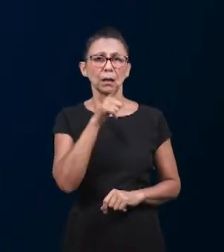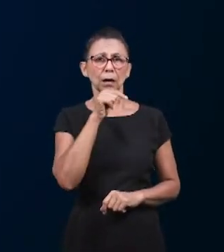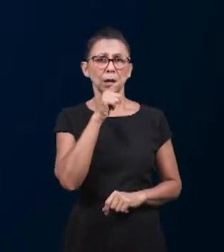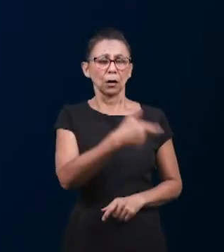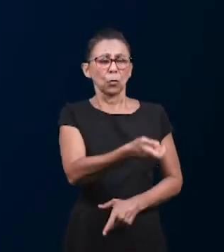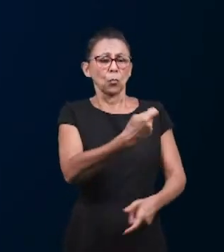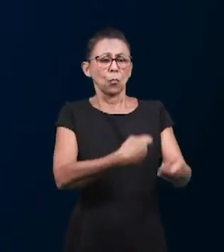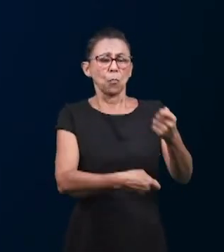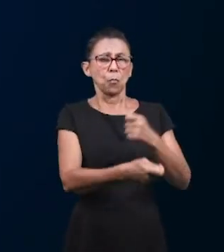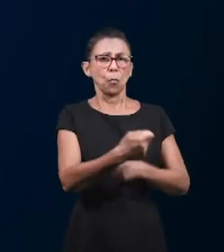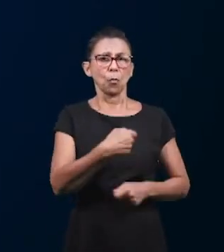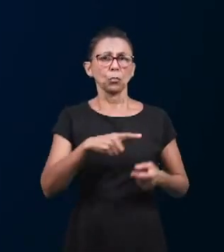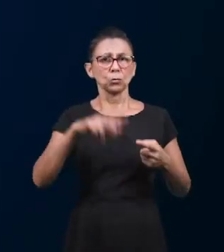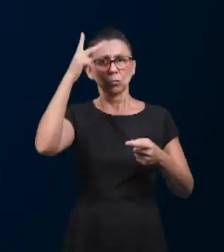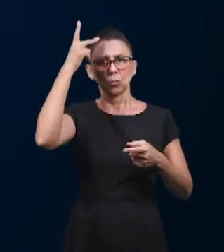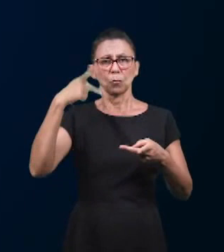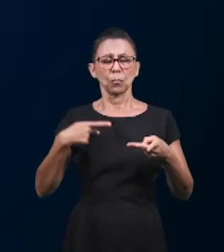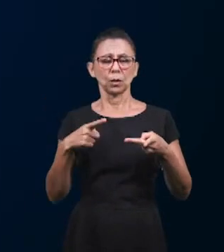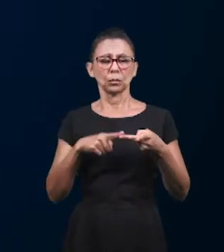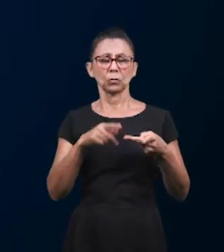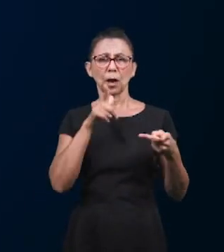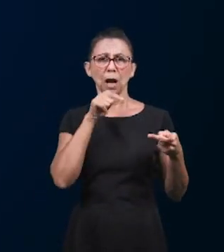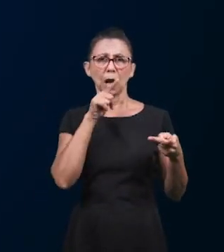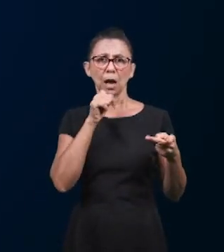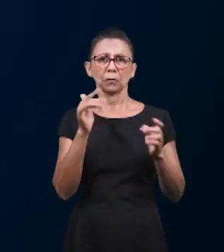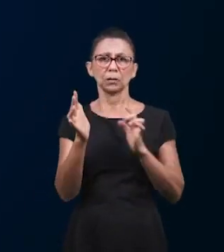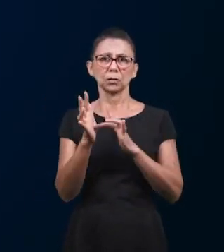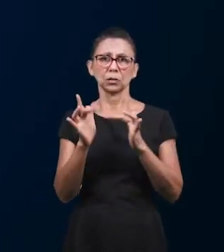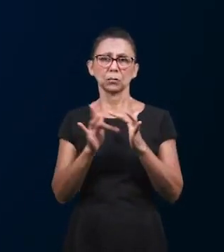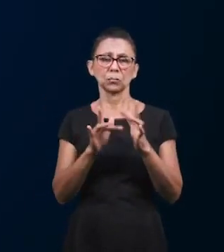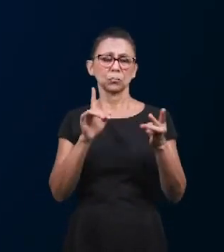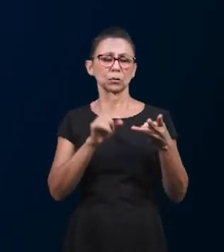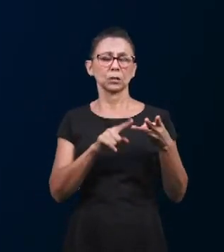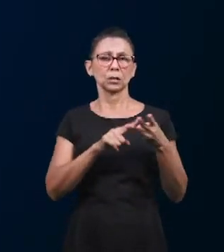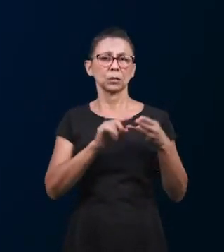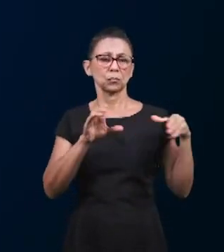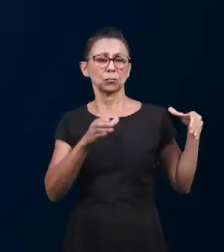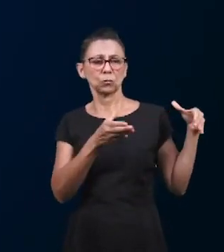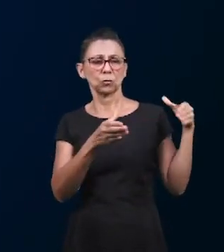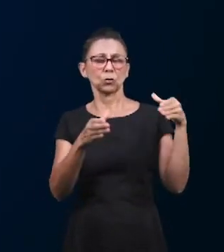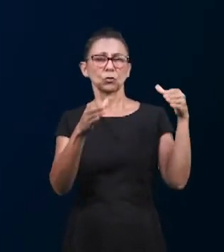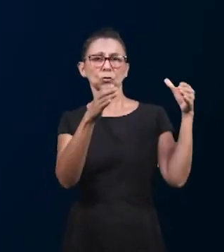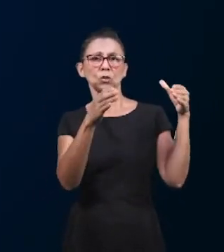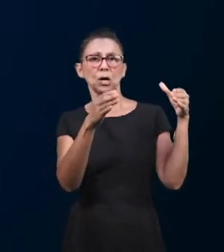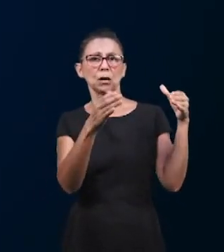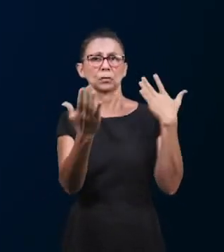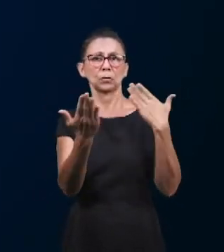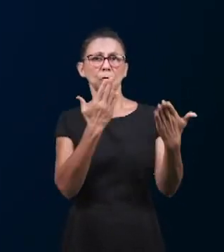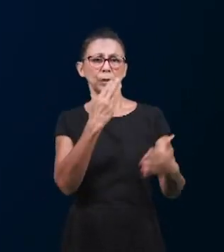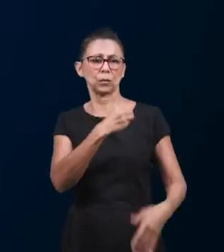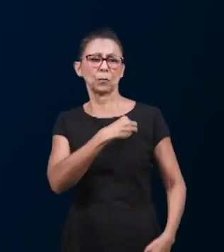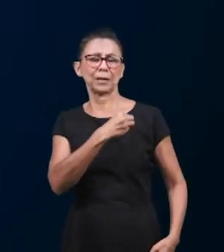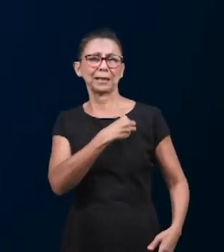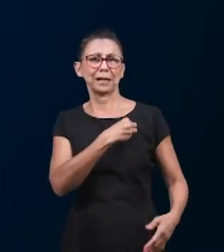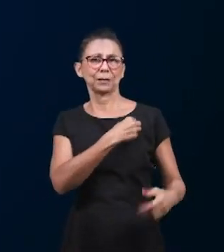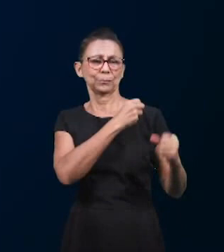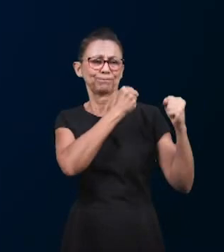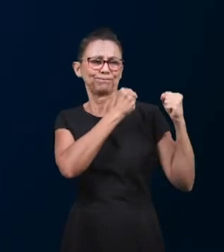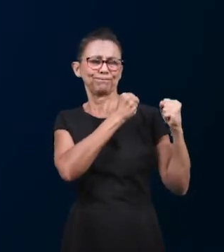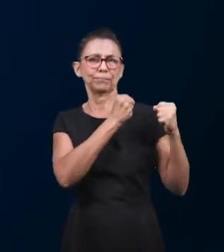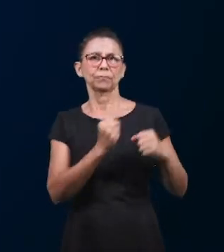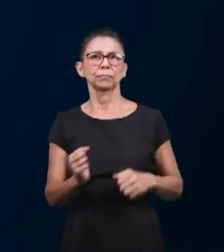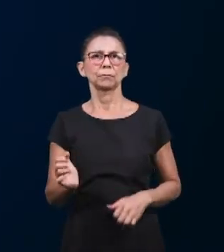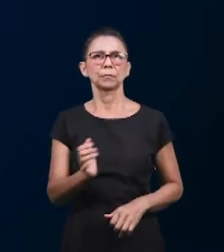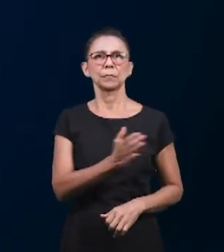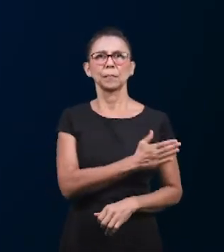humana, a água, que fala do Senhor Jesus, e o cântaro, que fala dos pecados que aquela mulher carregava